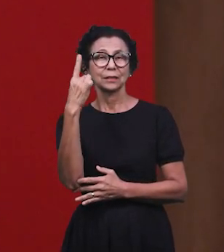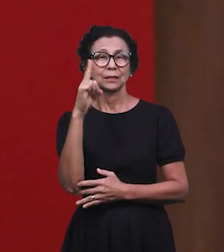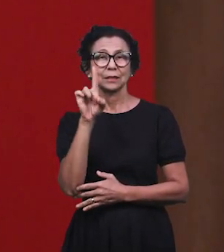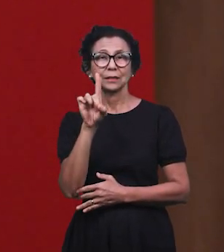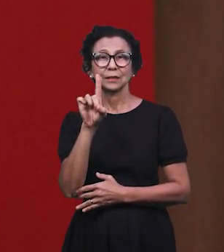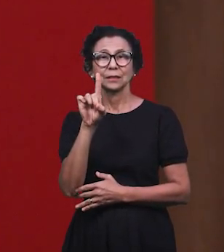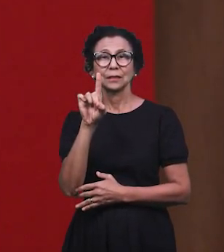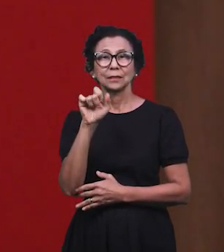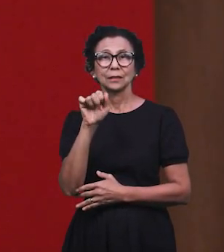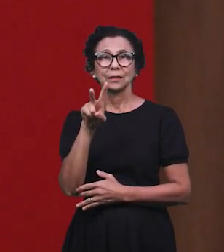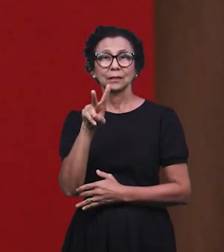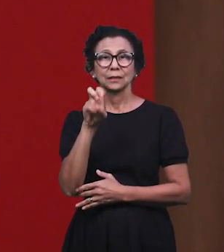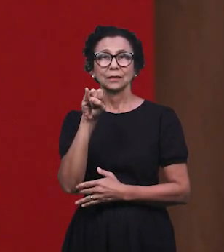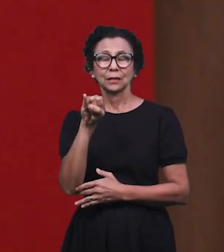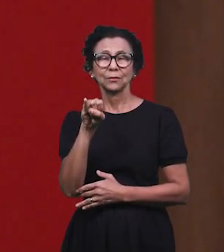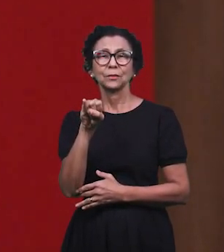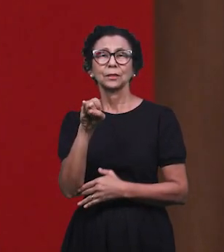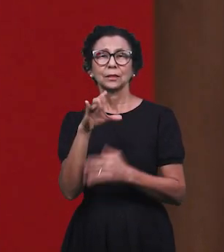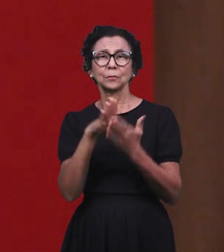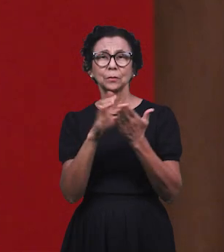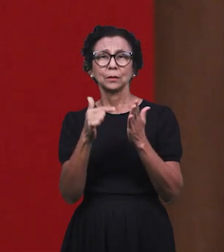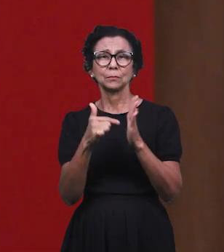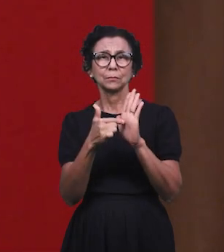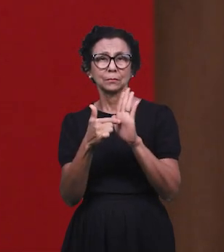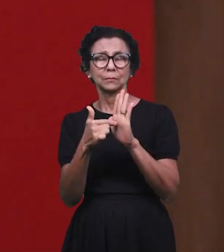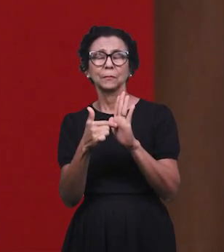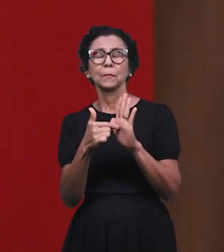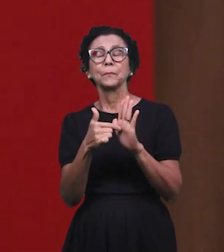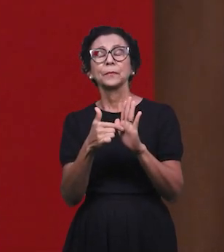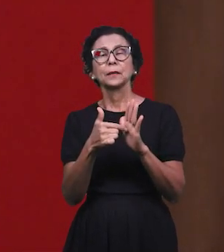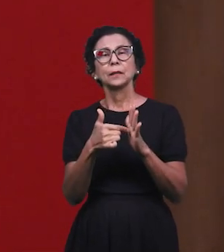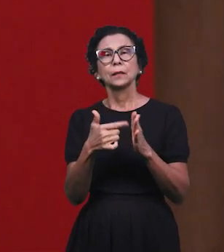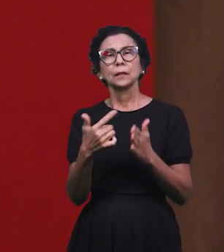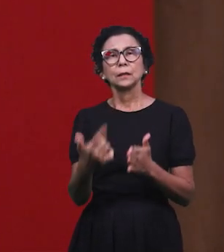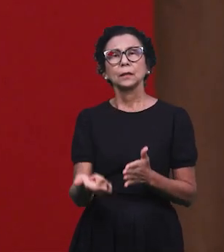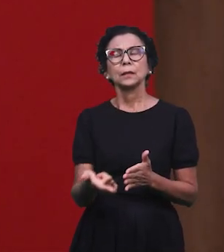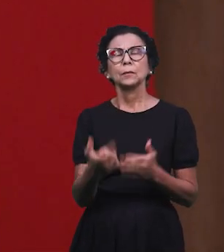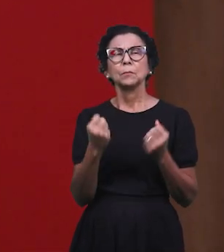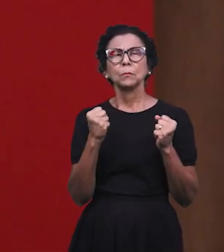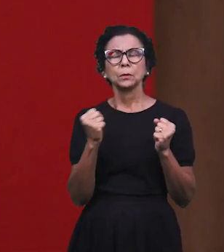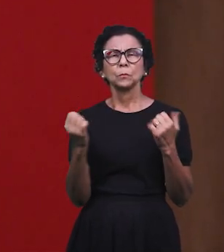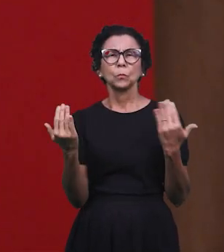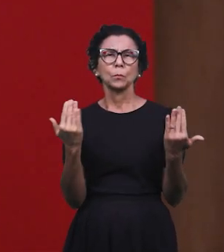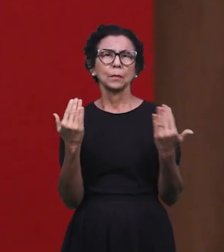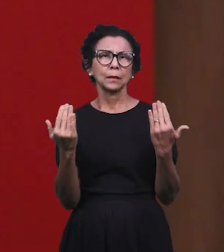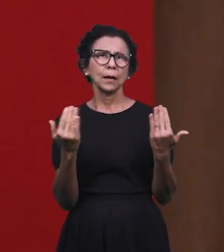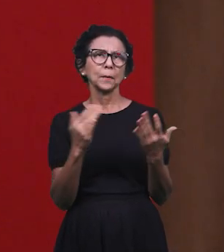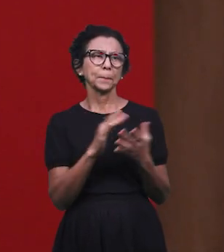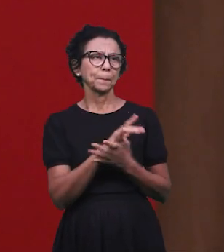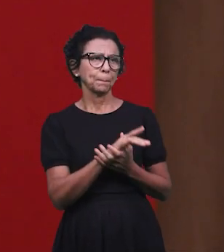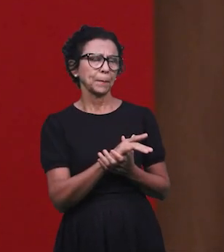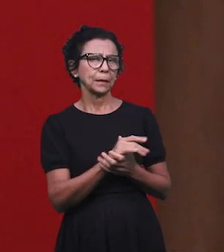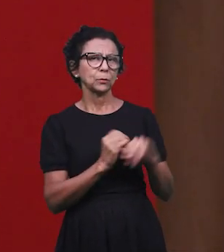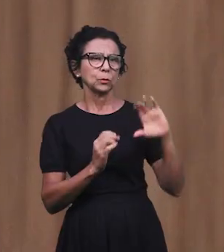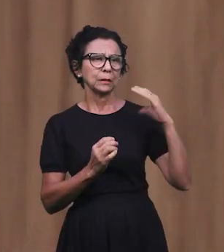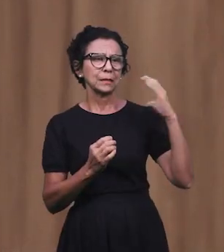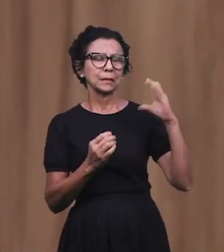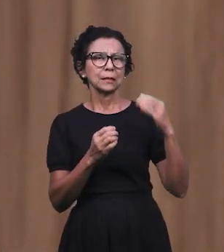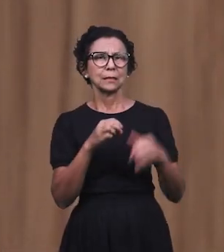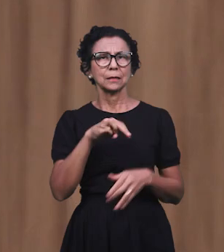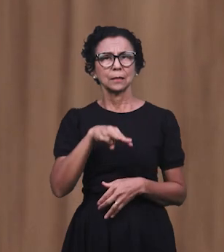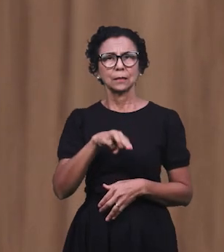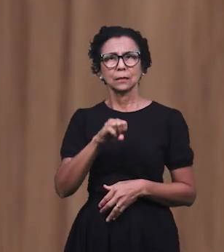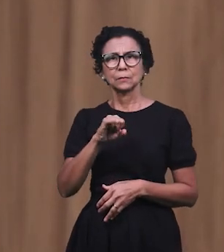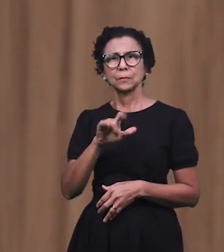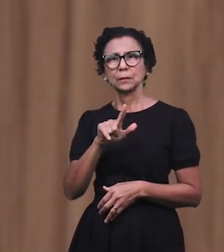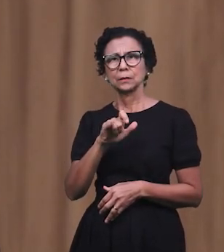guerras, podemos dizer que elas seriam como objeto de estudo, né, das ciências militares? Com